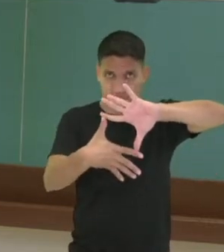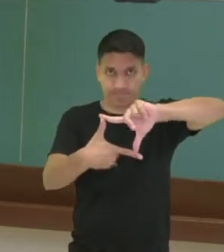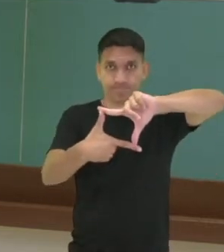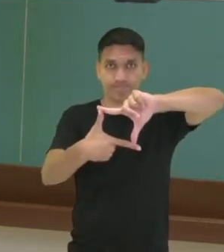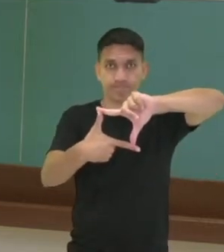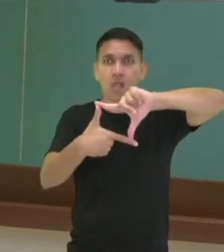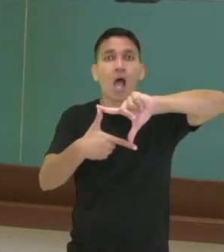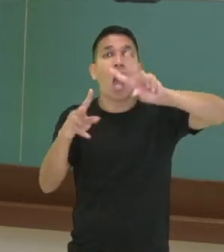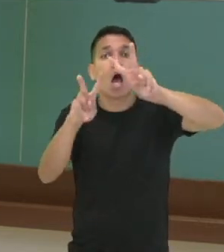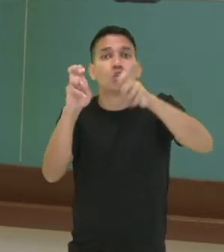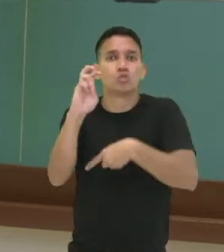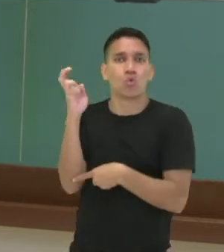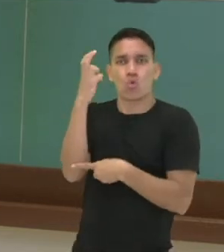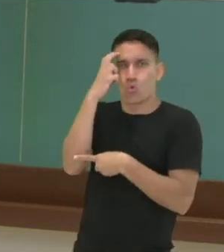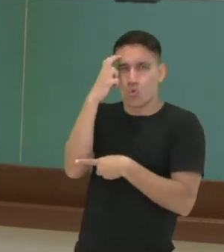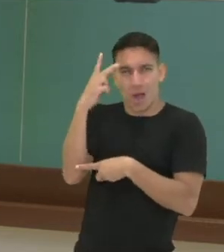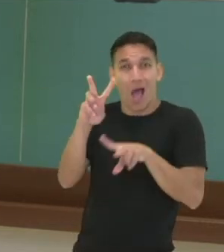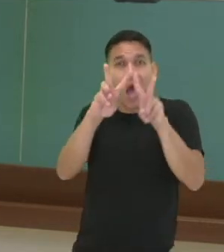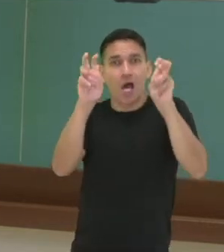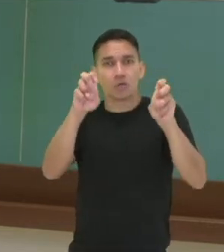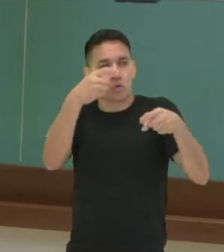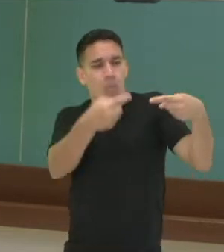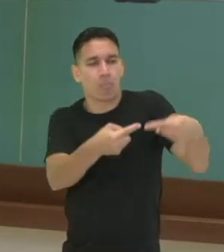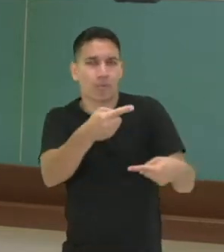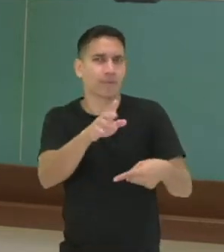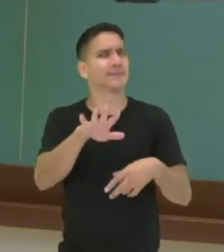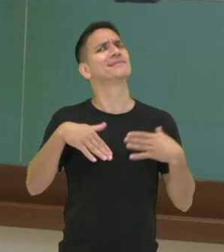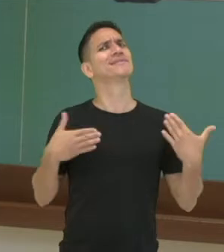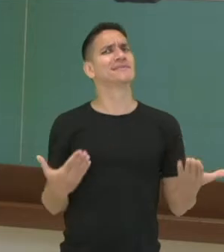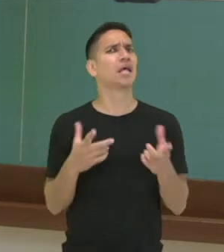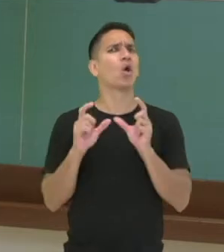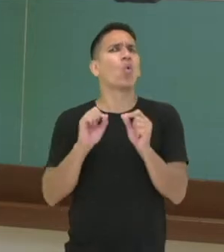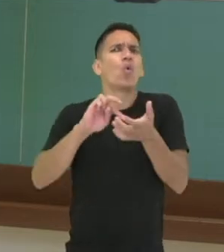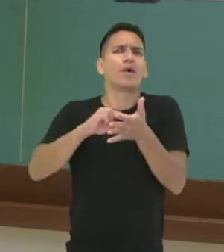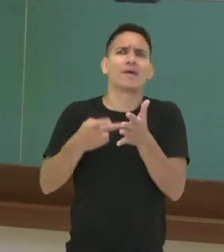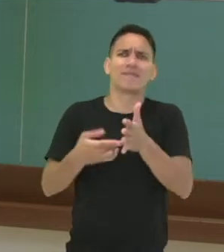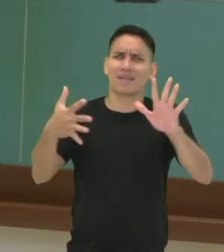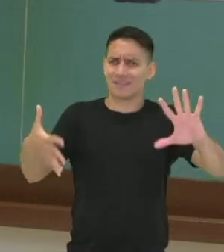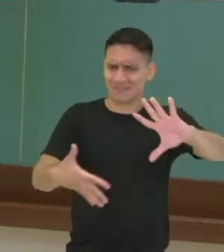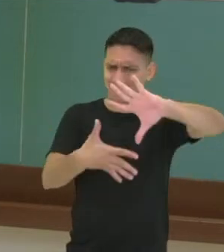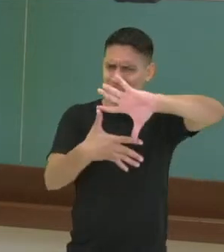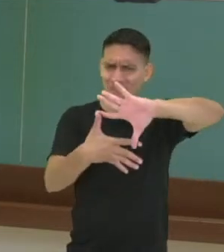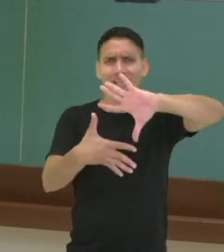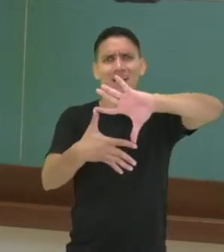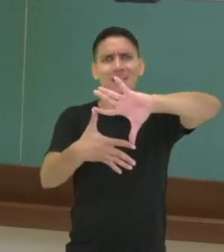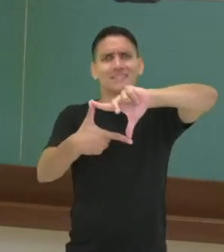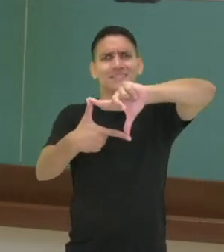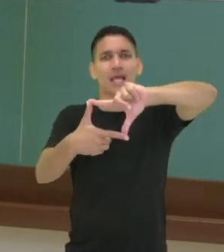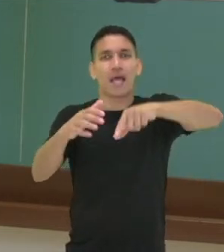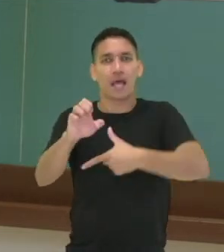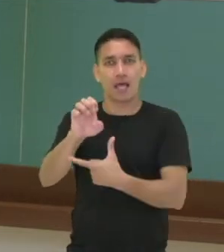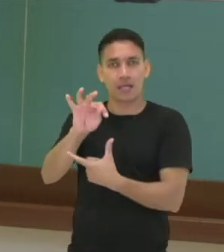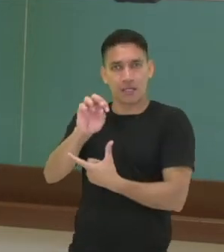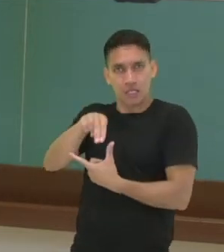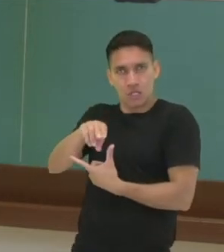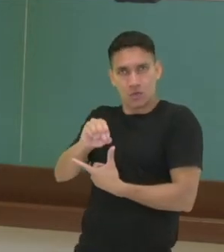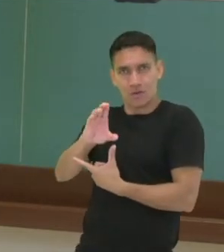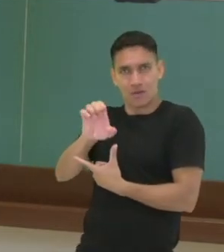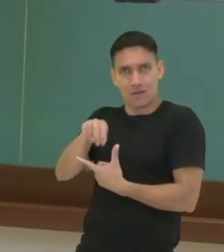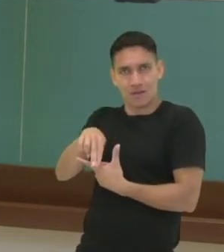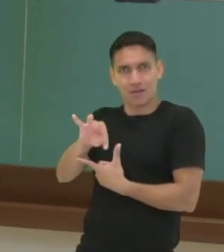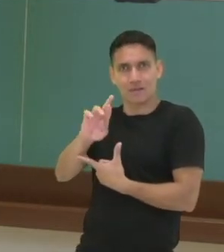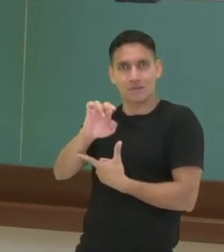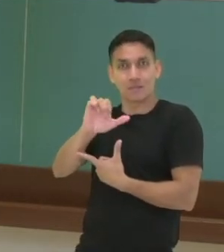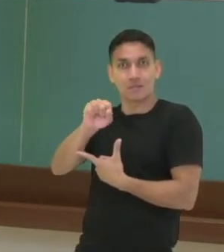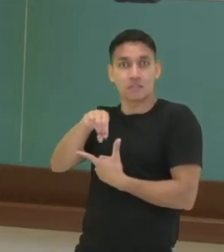cultura, sobre a política. Aliás, o que é etnocentrismo? Vamos pesquisar melhor essa